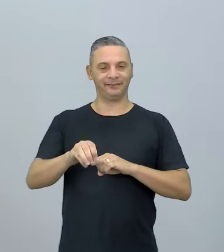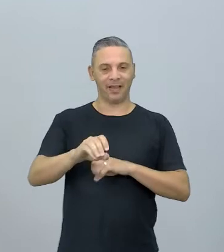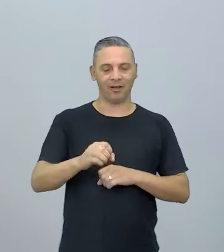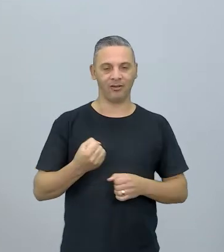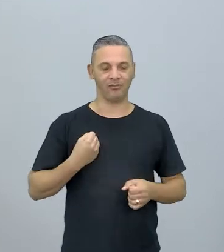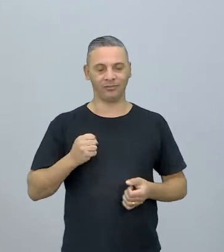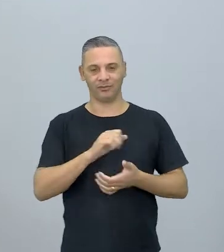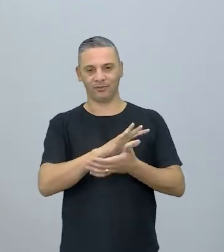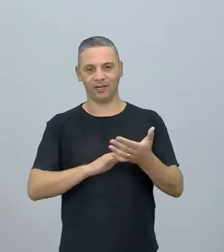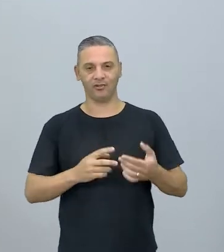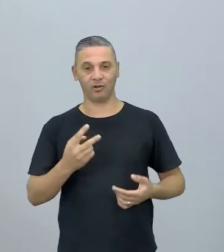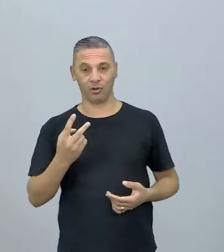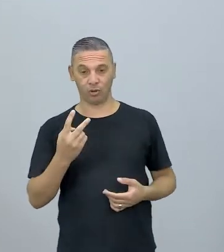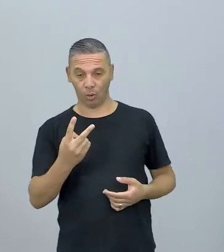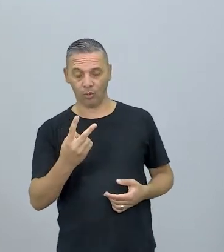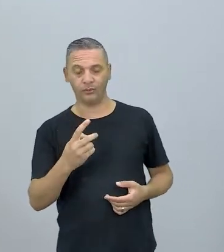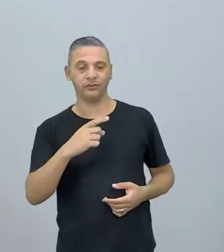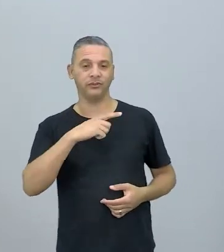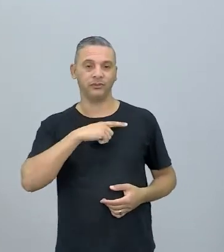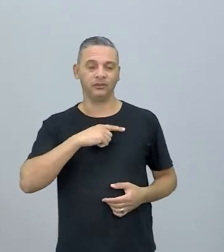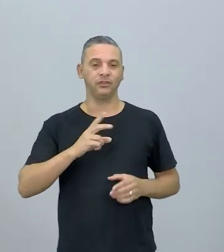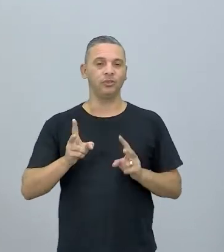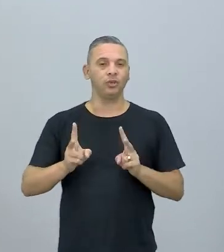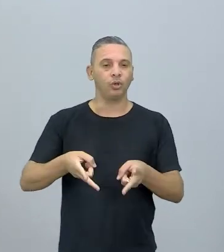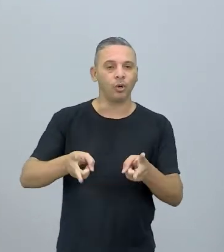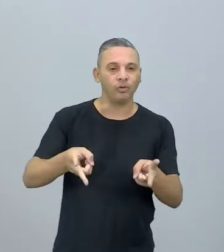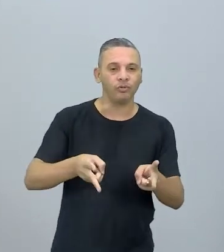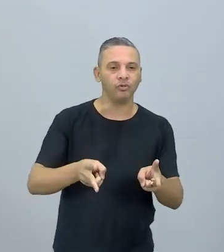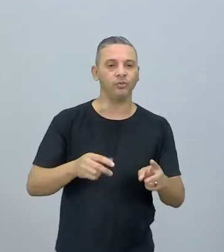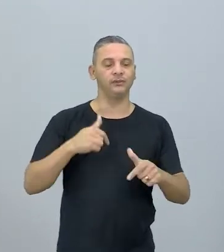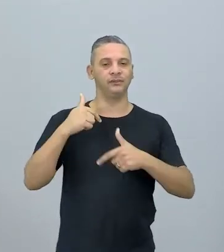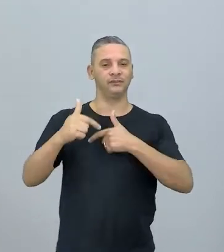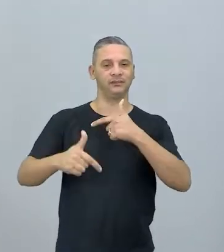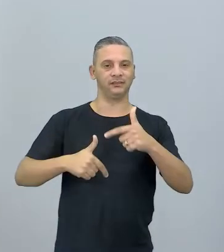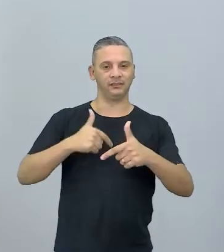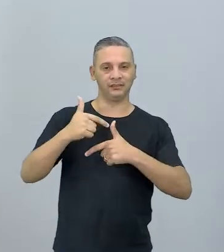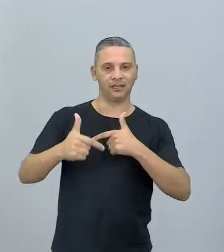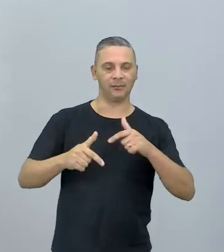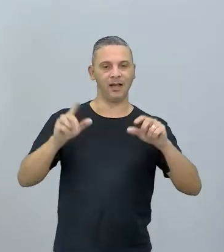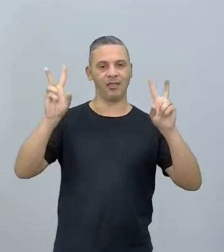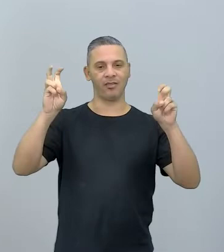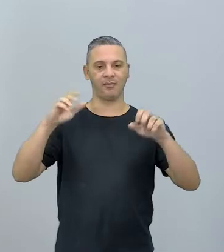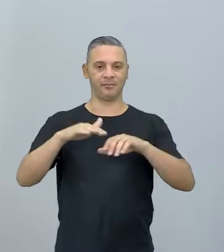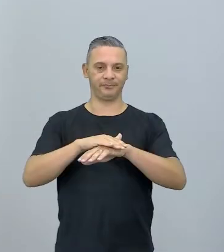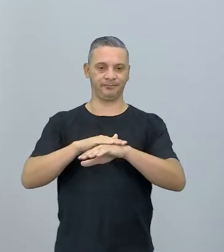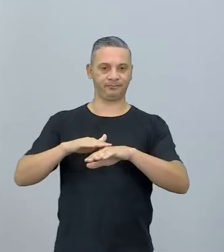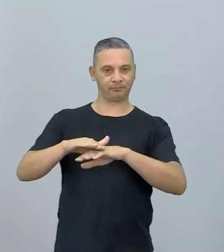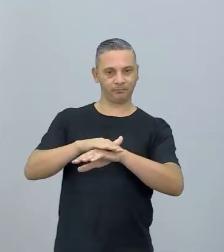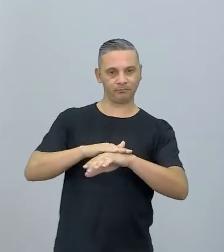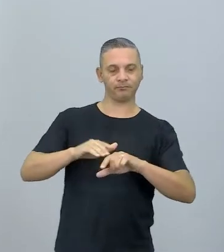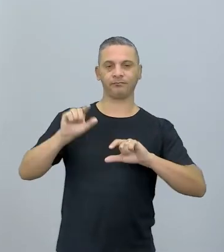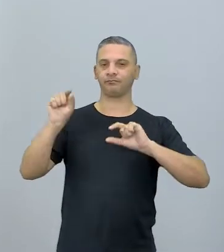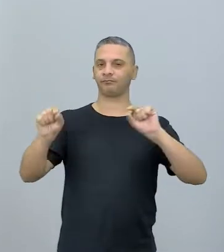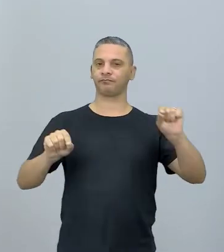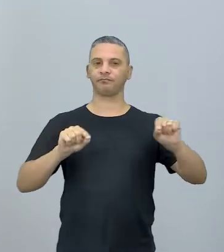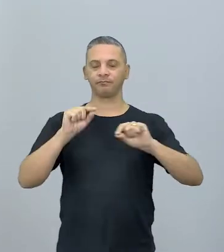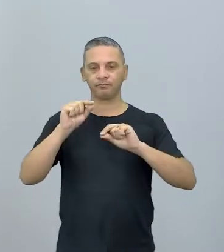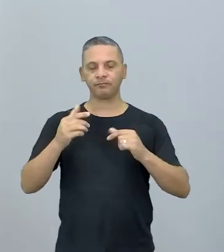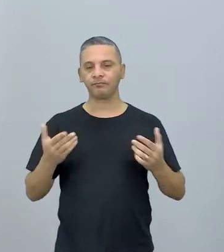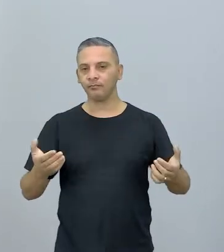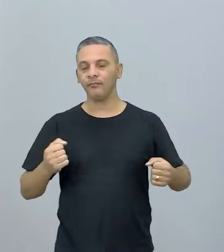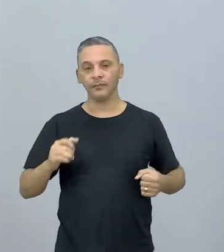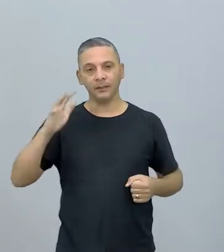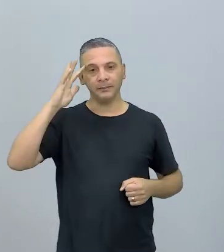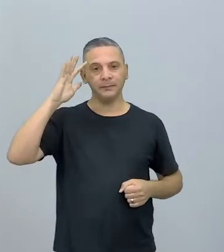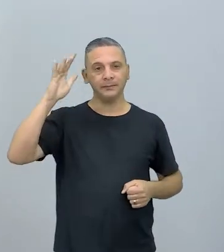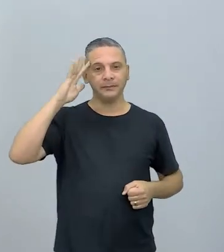2. E para a gente dar continuidade então ao trabalho que nós estávamos fazendo, que é de justamente